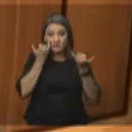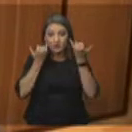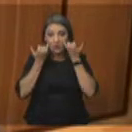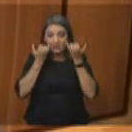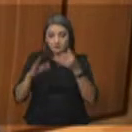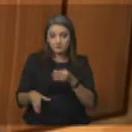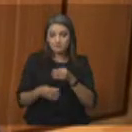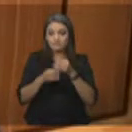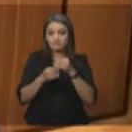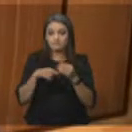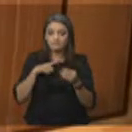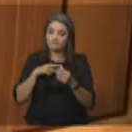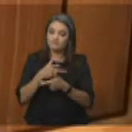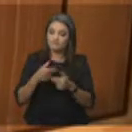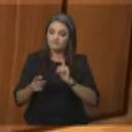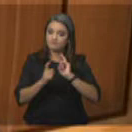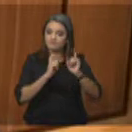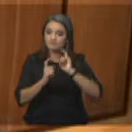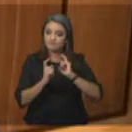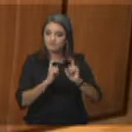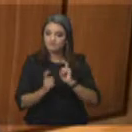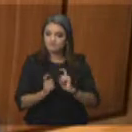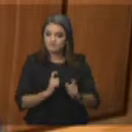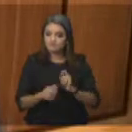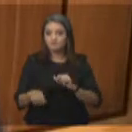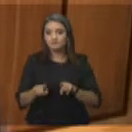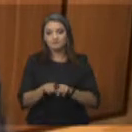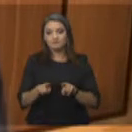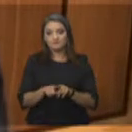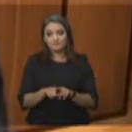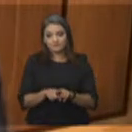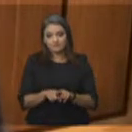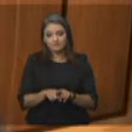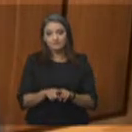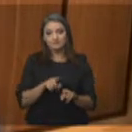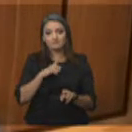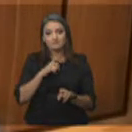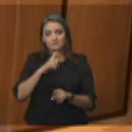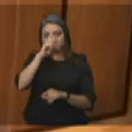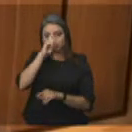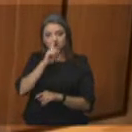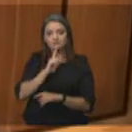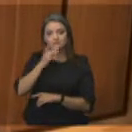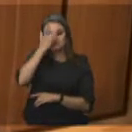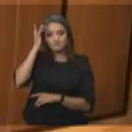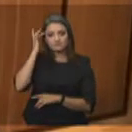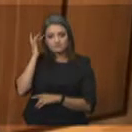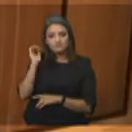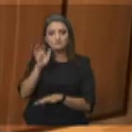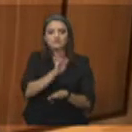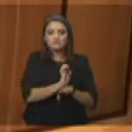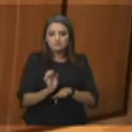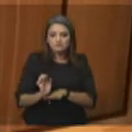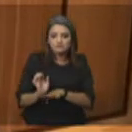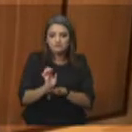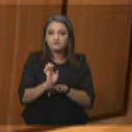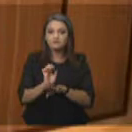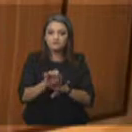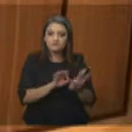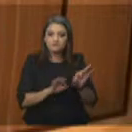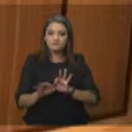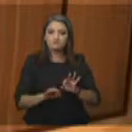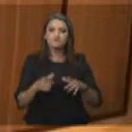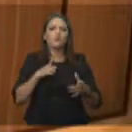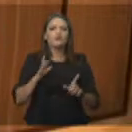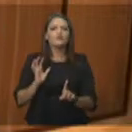para execuções administrativas do potencial e a potencial formação de perfis de indivíduos pelo Estado. Isso teria impacto